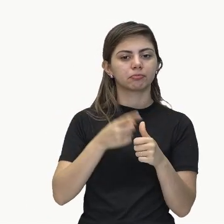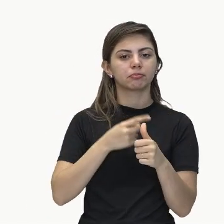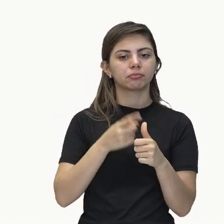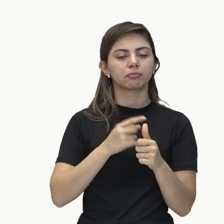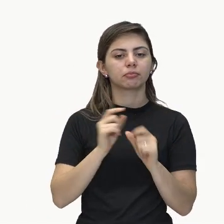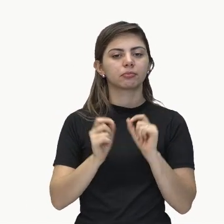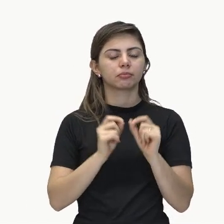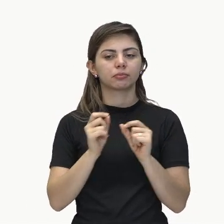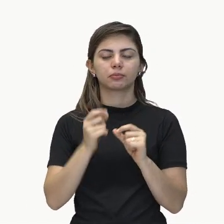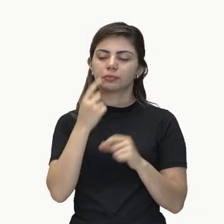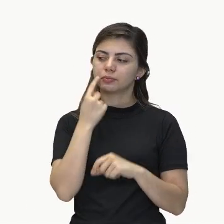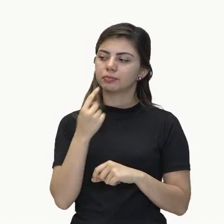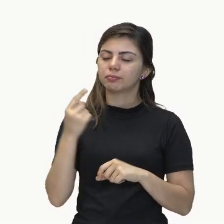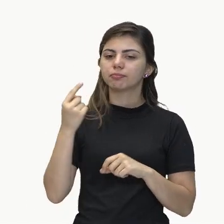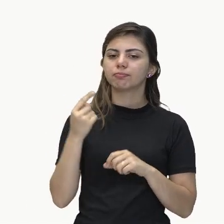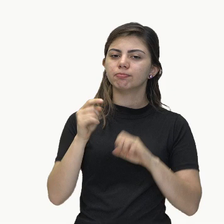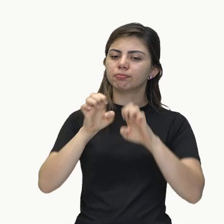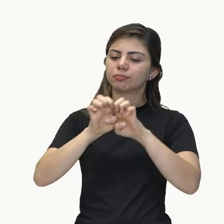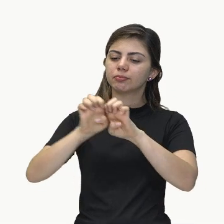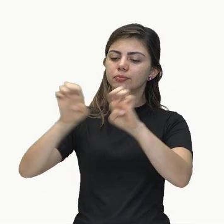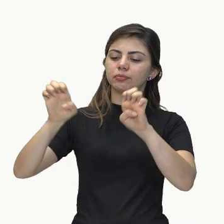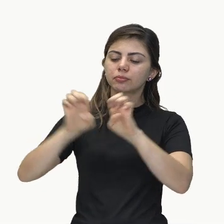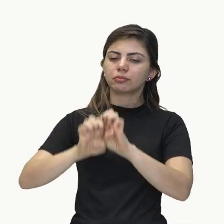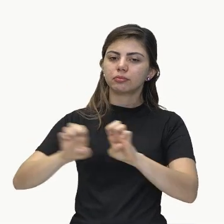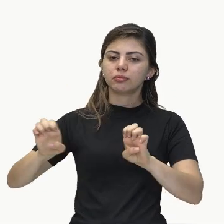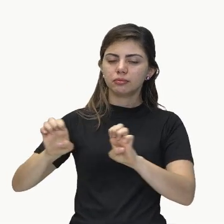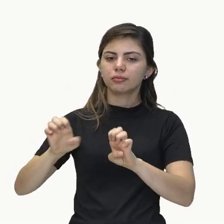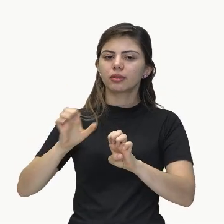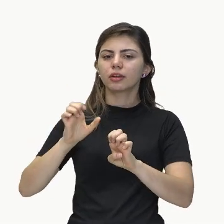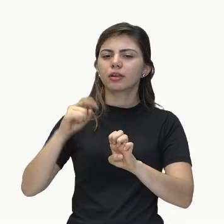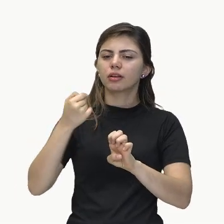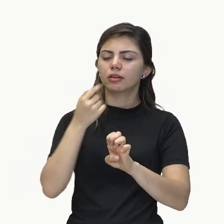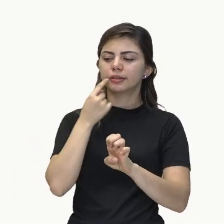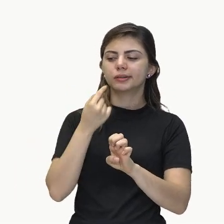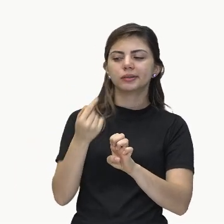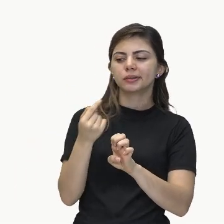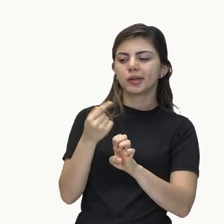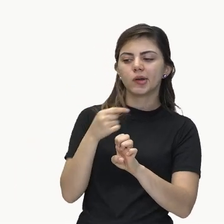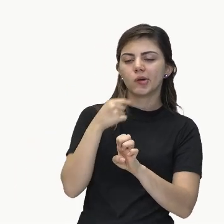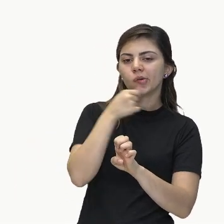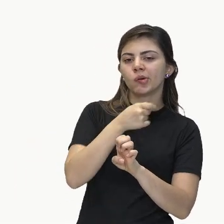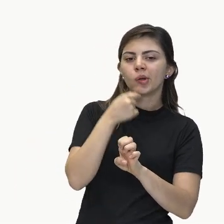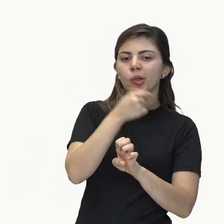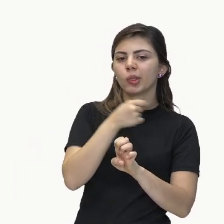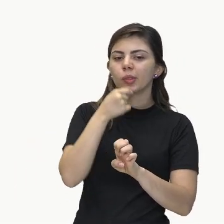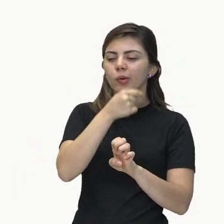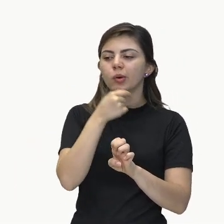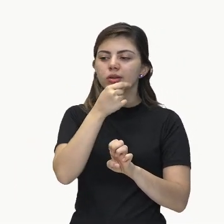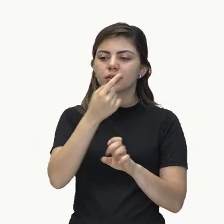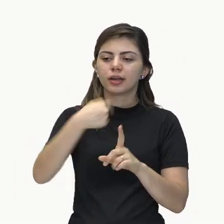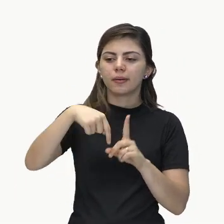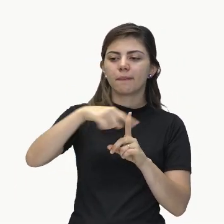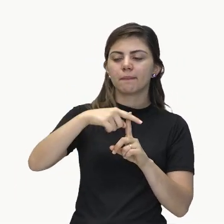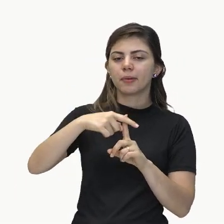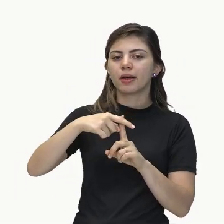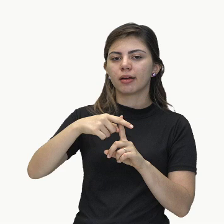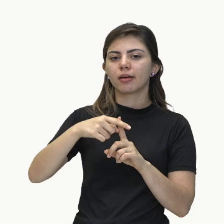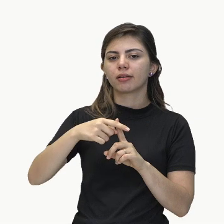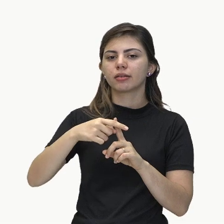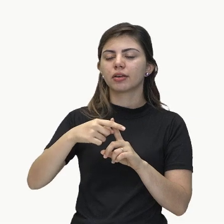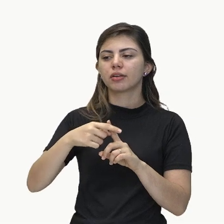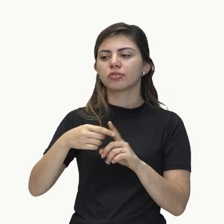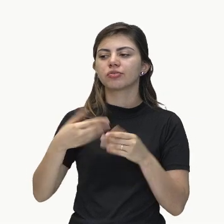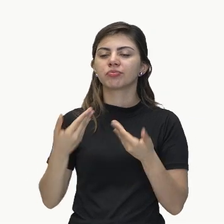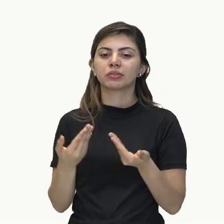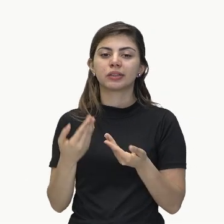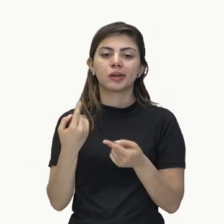quê? Observando as equações do sistema, vemos que não é viável adicionar membro a membro as duas equações. Por quê?